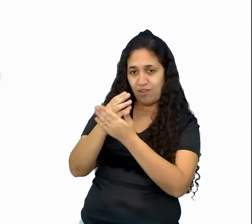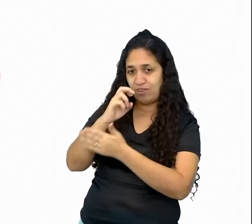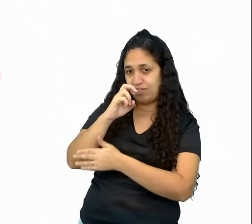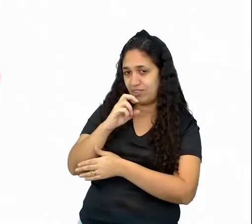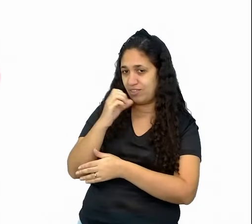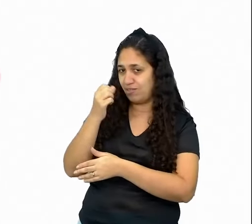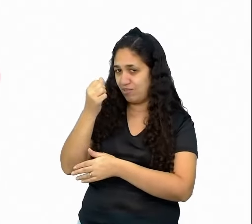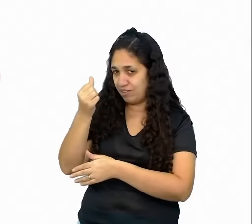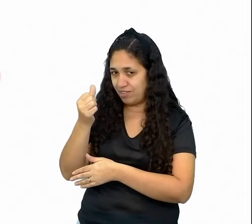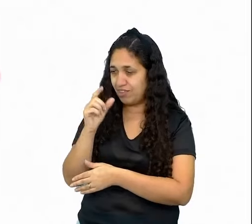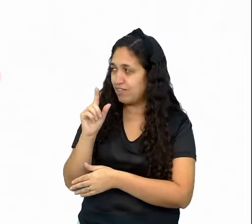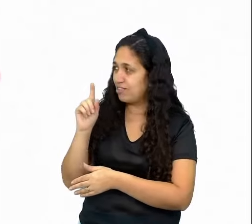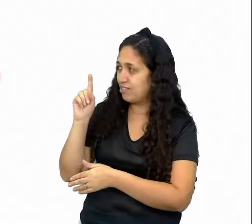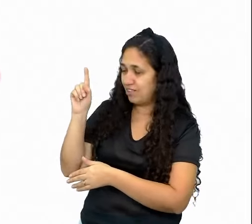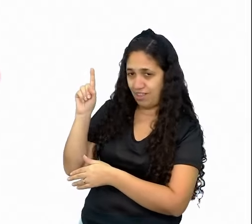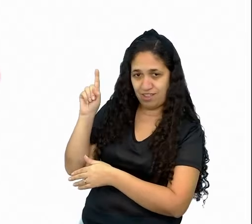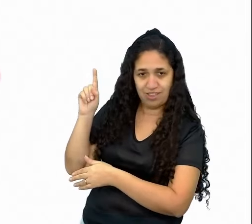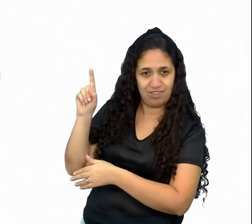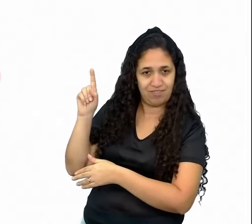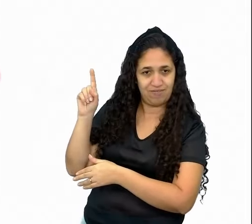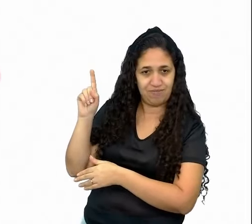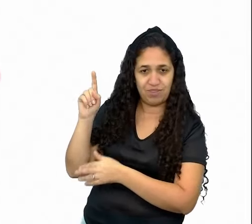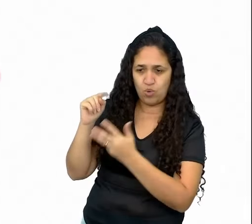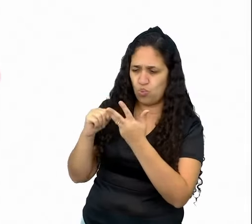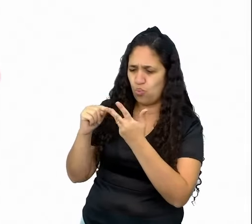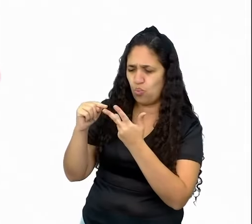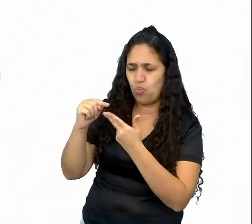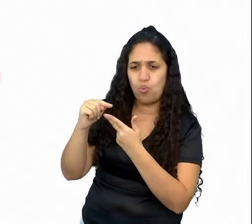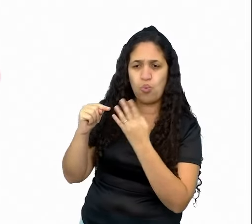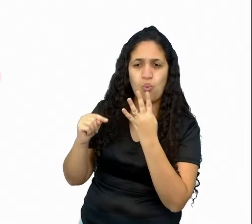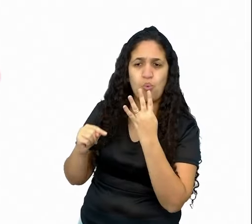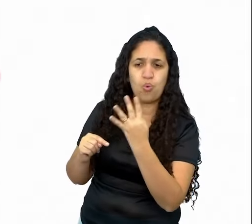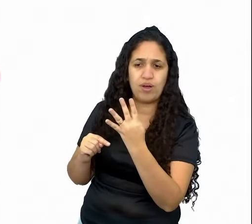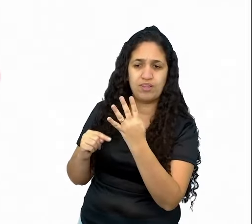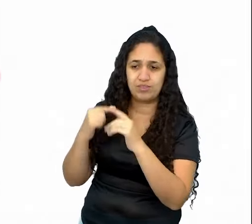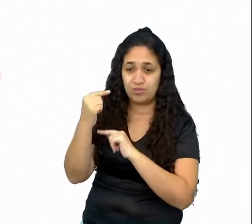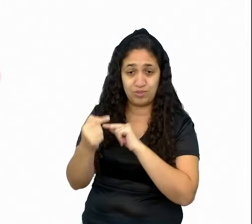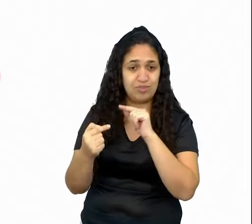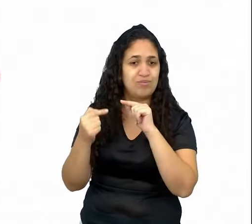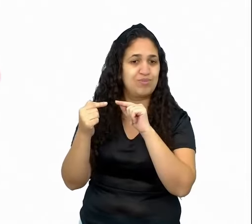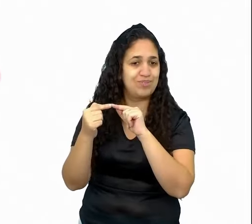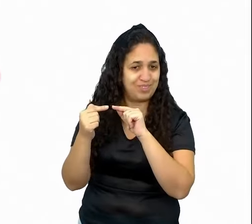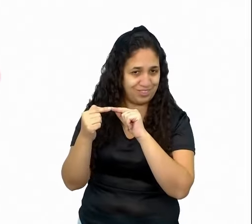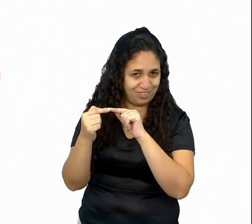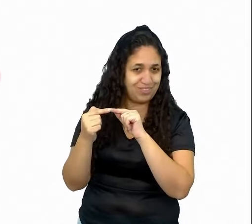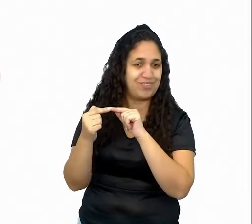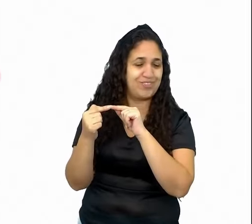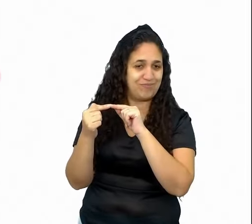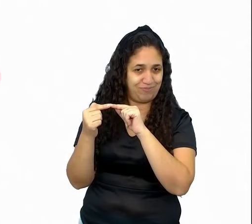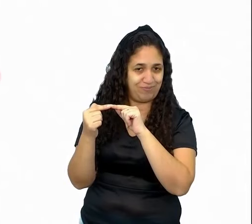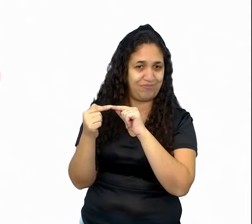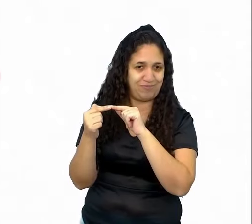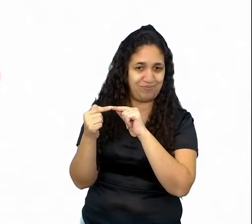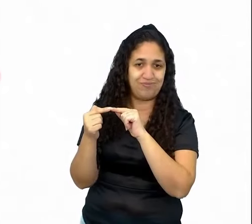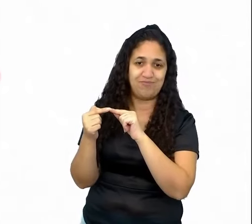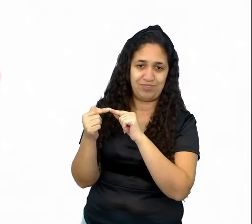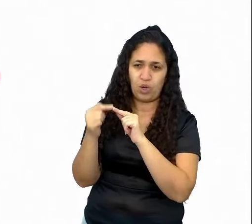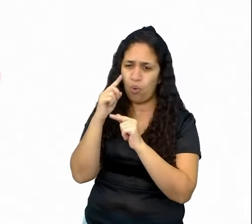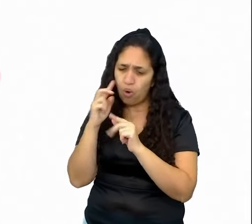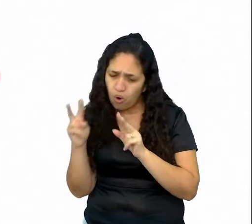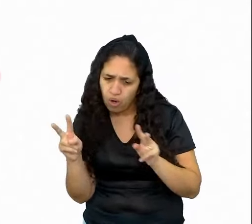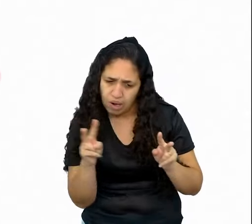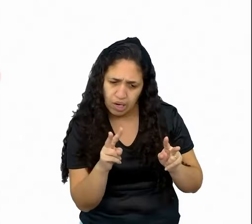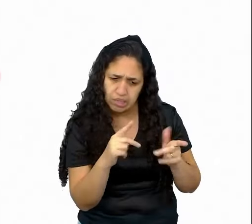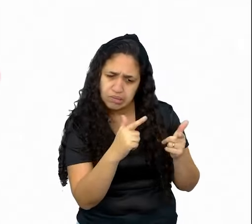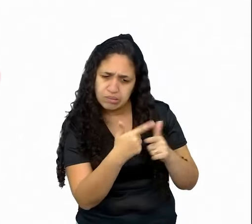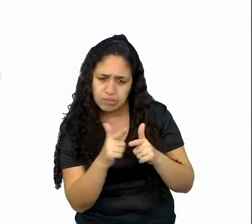ele tem 1, 2, 3, 4 objetivos, até olhando para situações, problemas, né, para que a